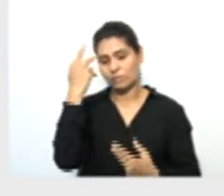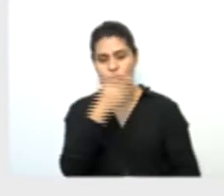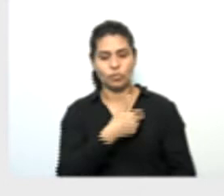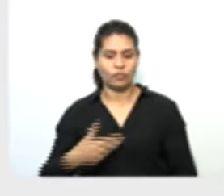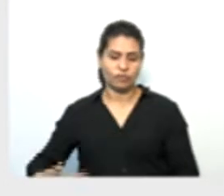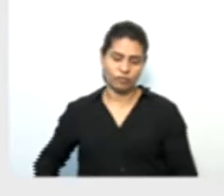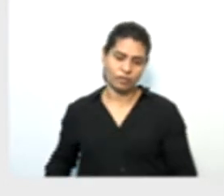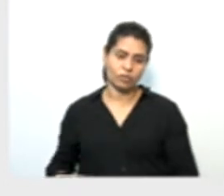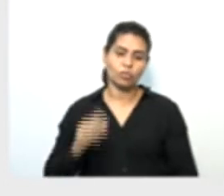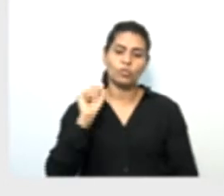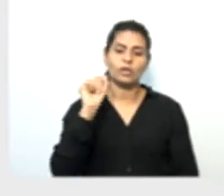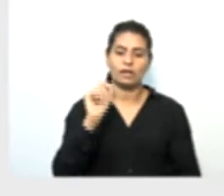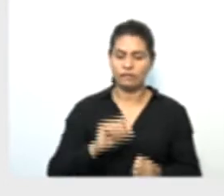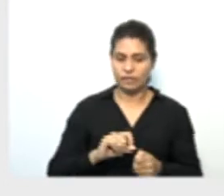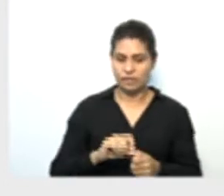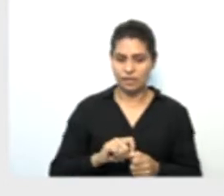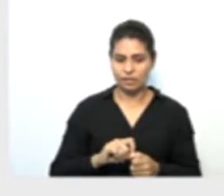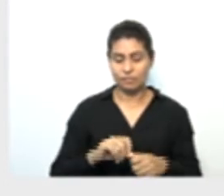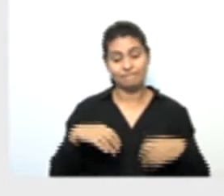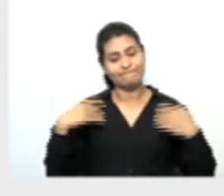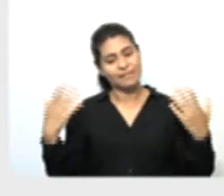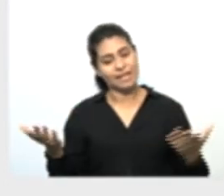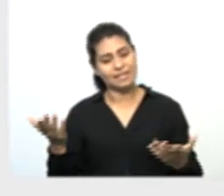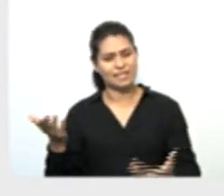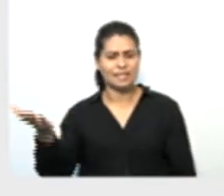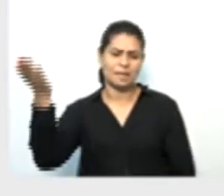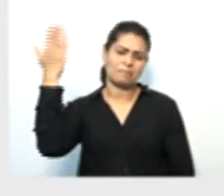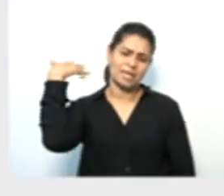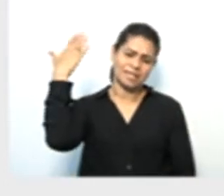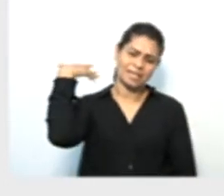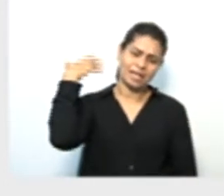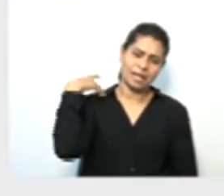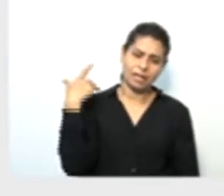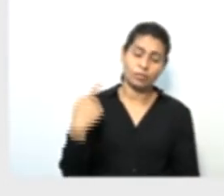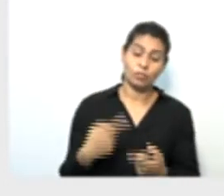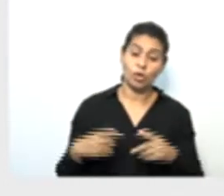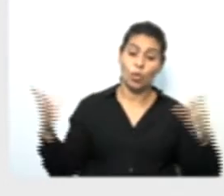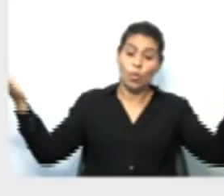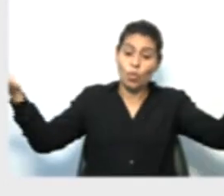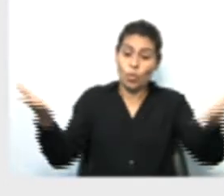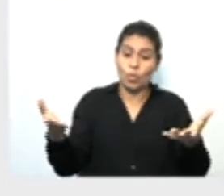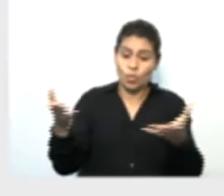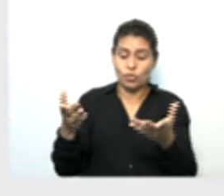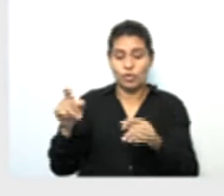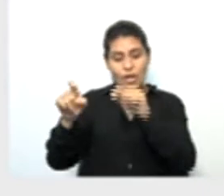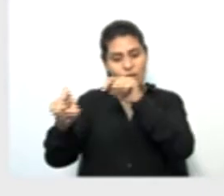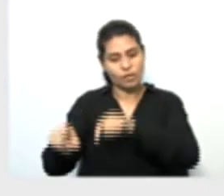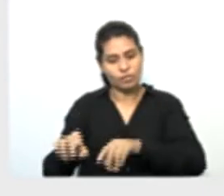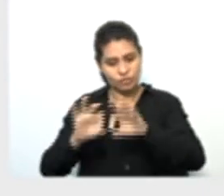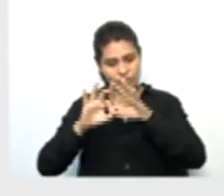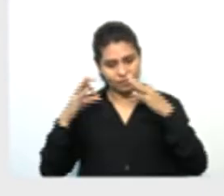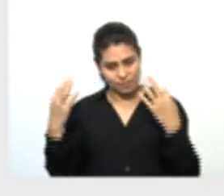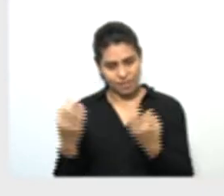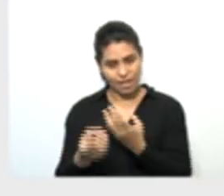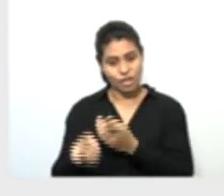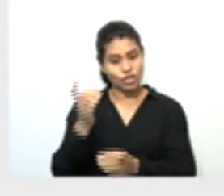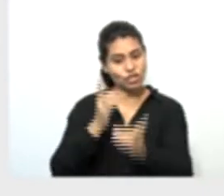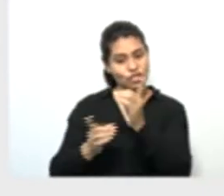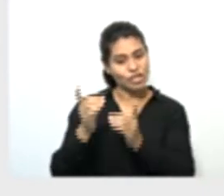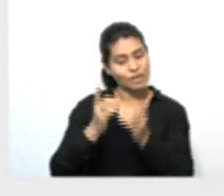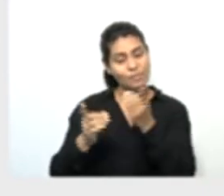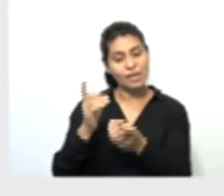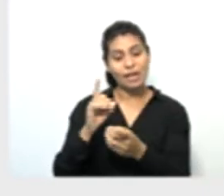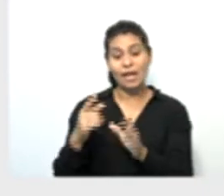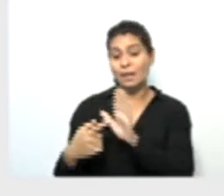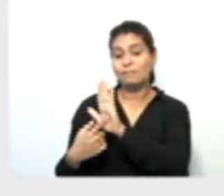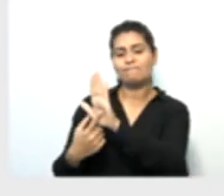suas atividades. Isso é uma coisa do passado, né? Isso. Porque a agricultura familiar, ela tem uma dinâmica e características que são distintas